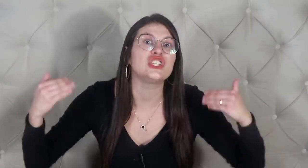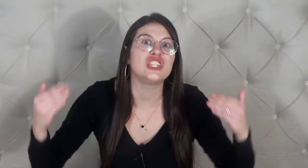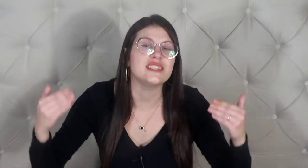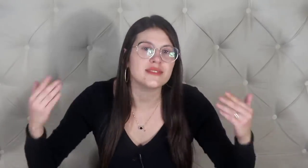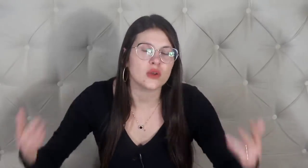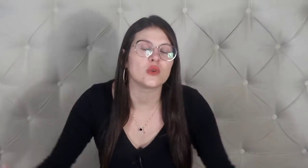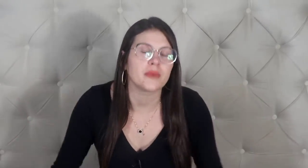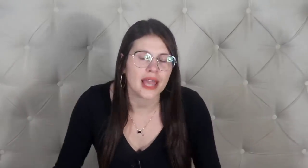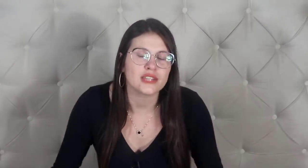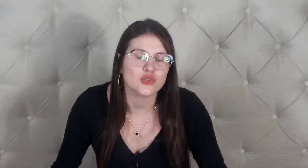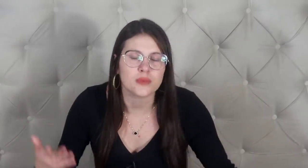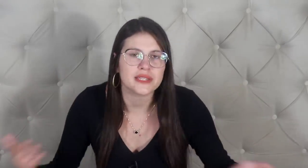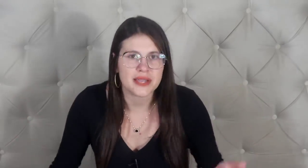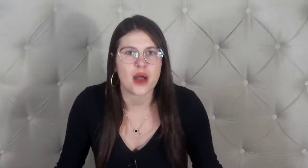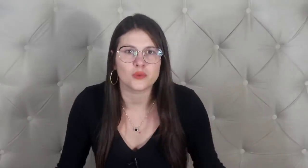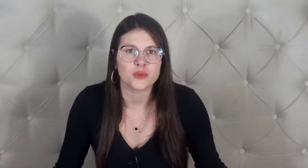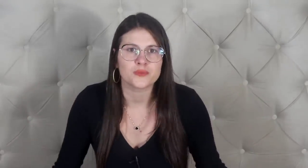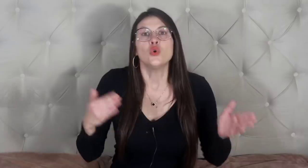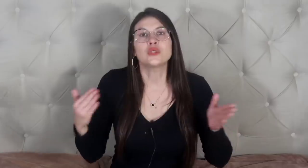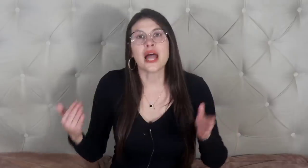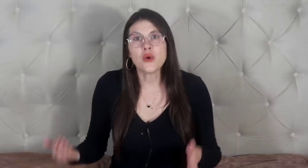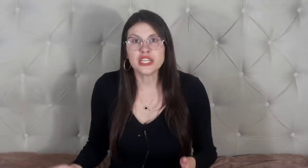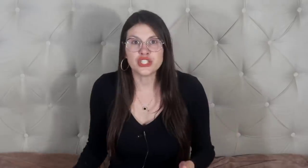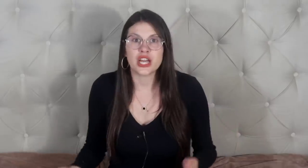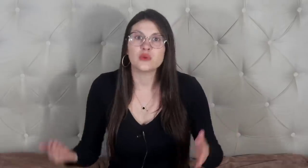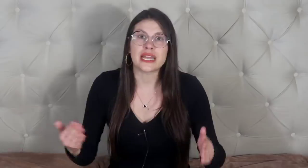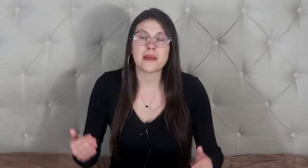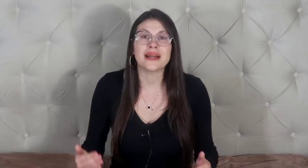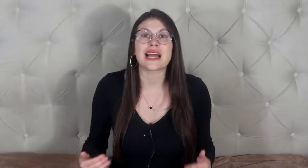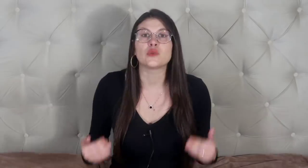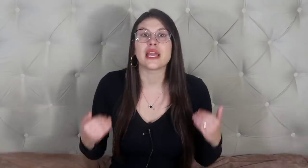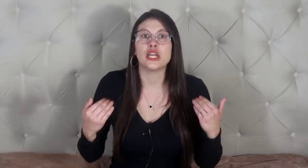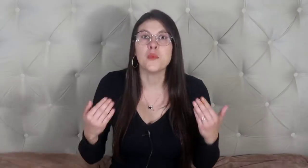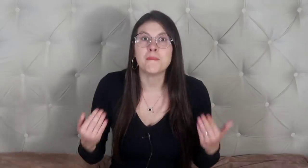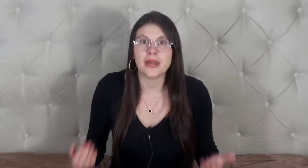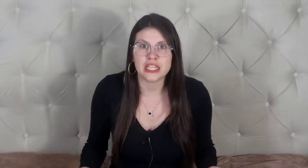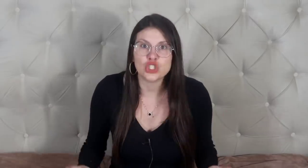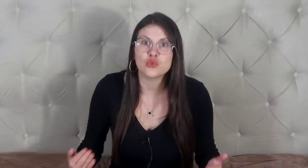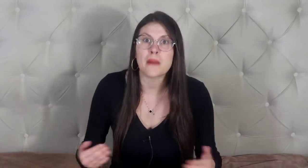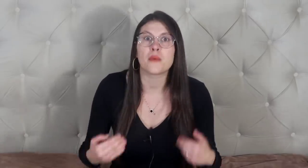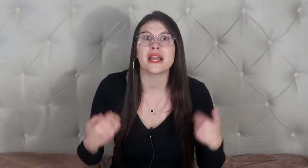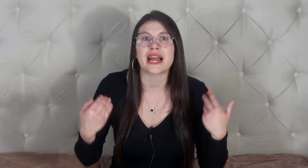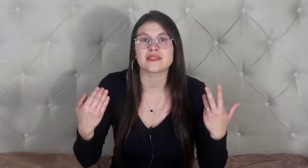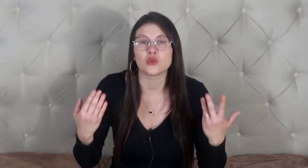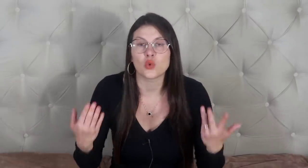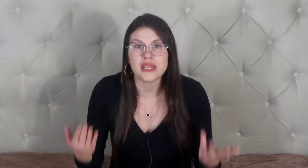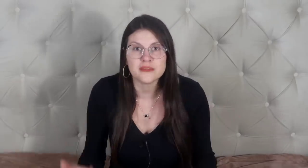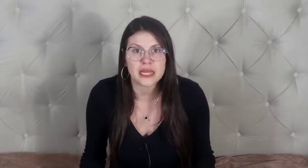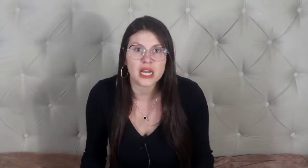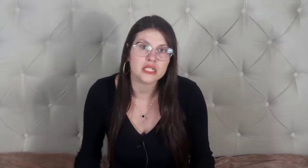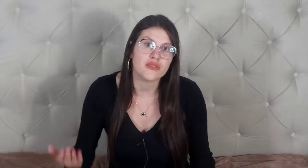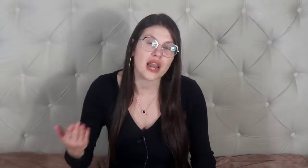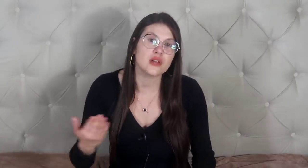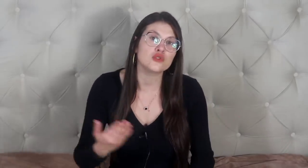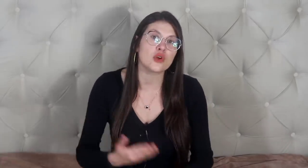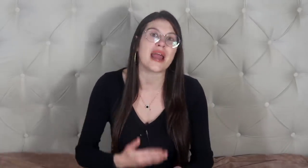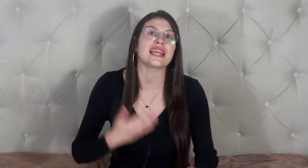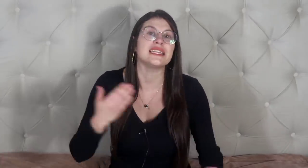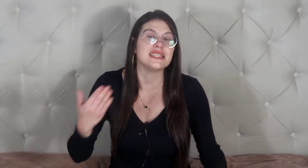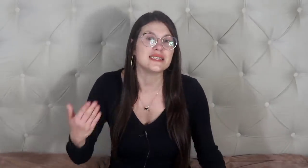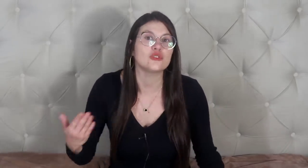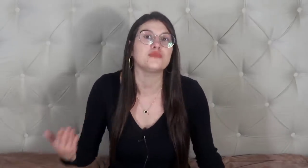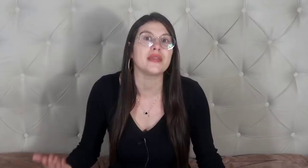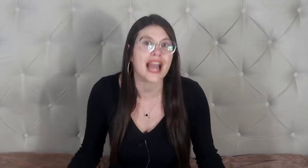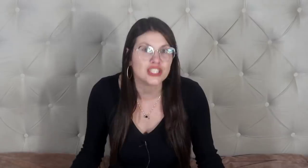contextualizar o que disse seu Dominguete sobre esse áudio. O tal Cristiano teria mandado a ele um print de uma publicação do Luiz Miranda falando